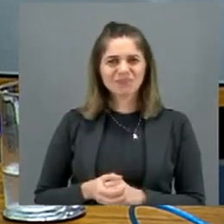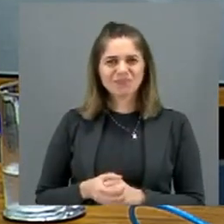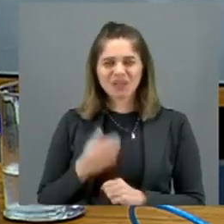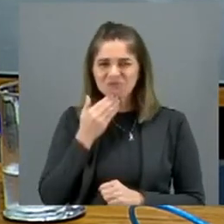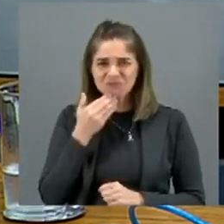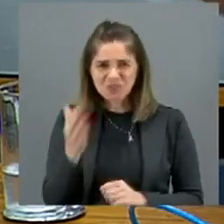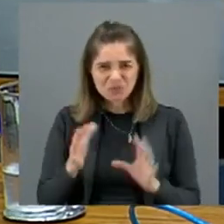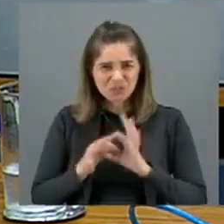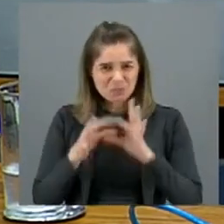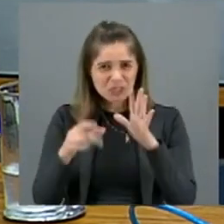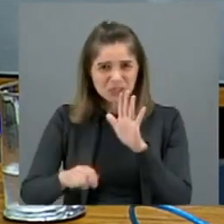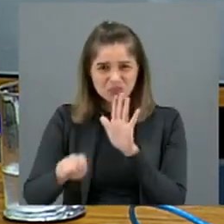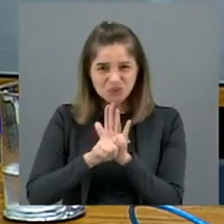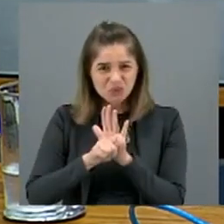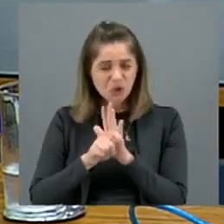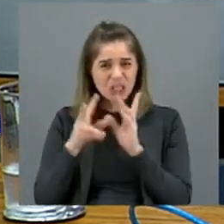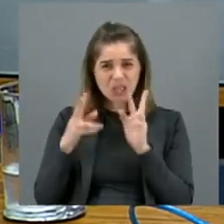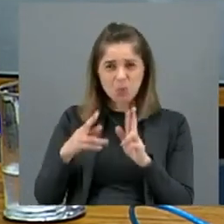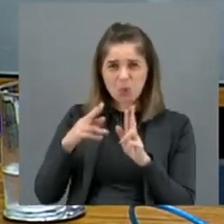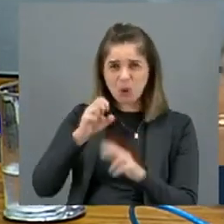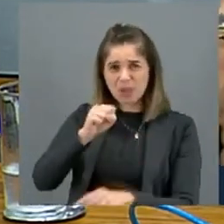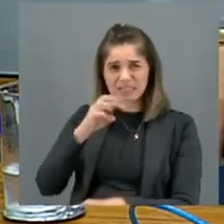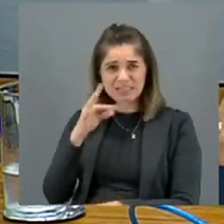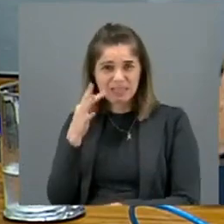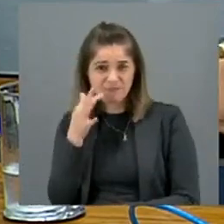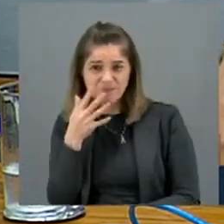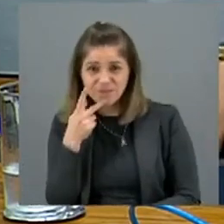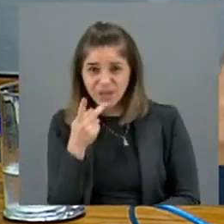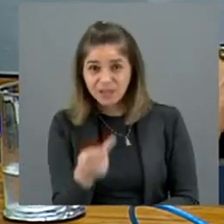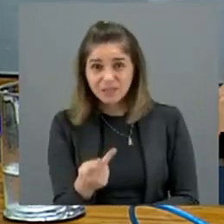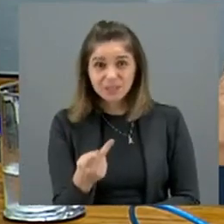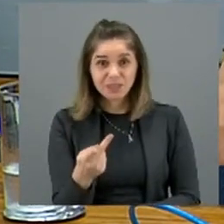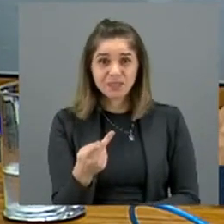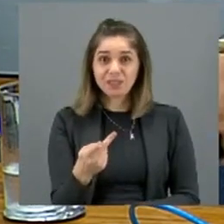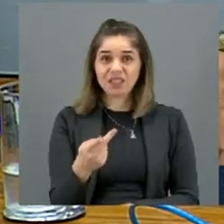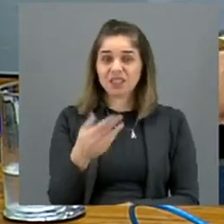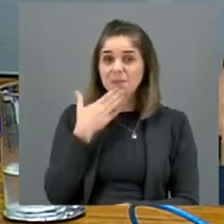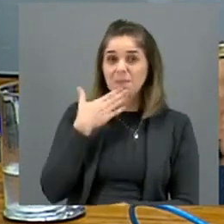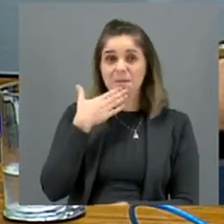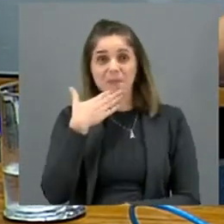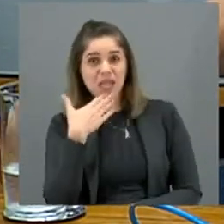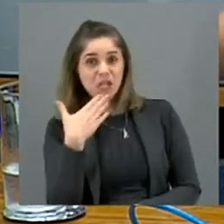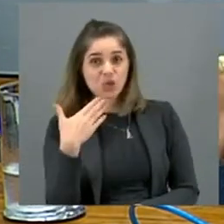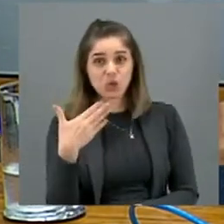nas bases que colocou o Supremo, que melhora até a